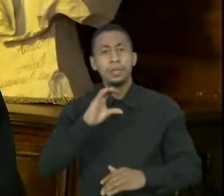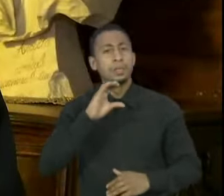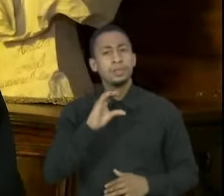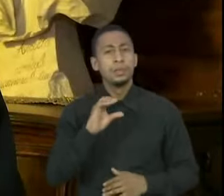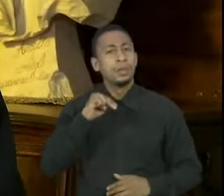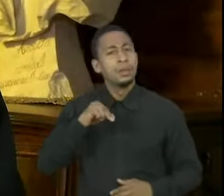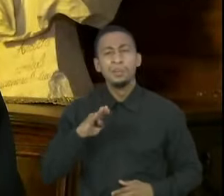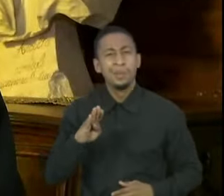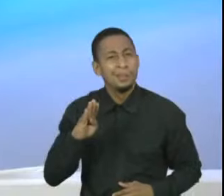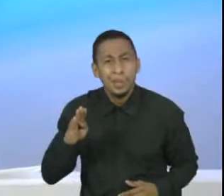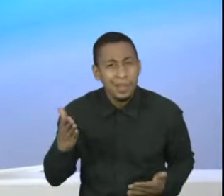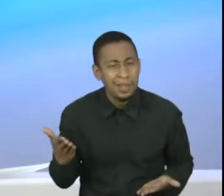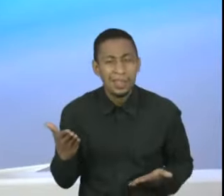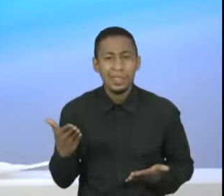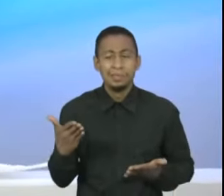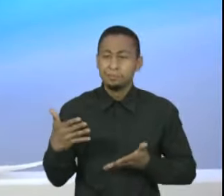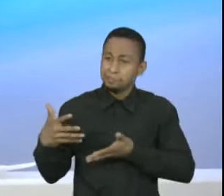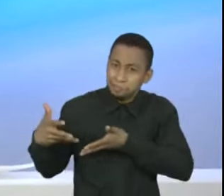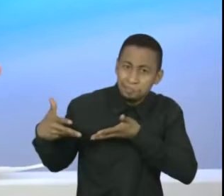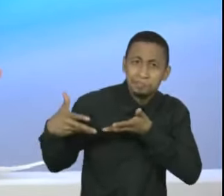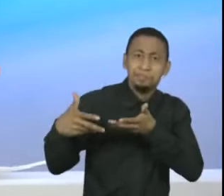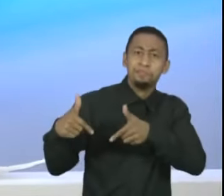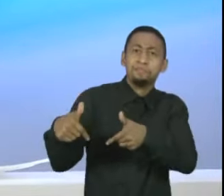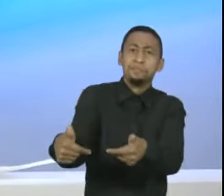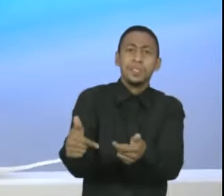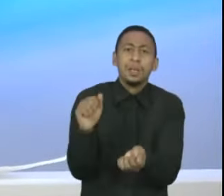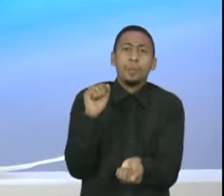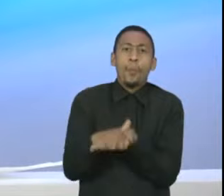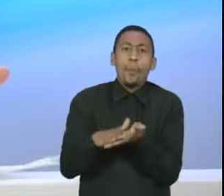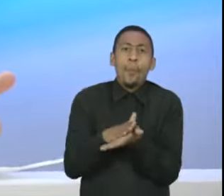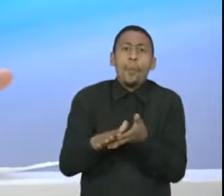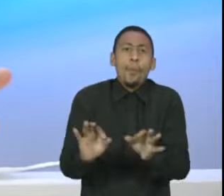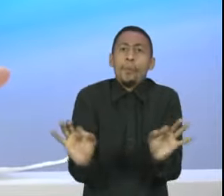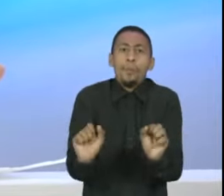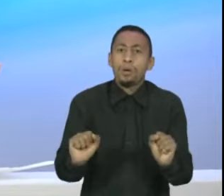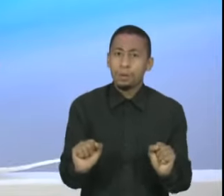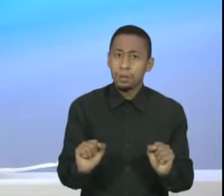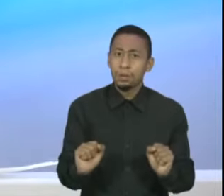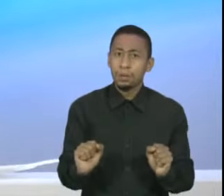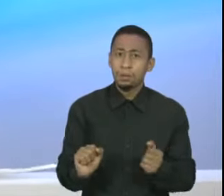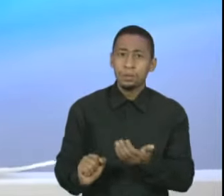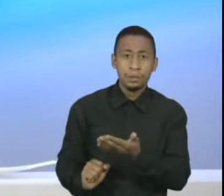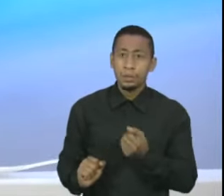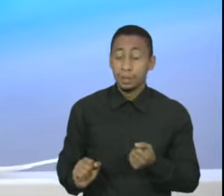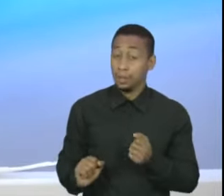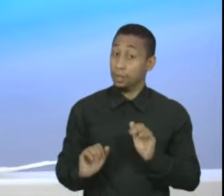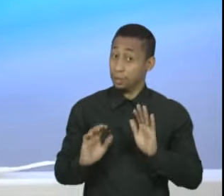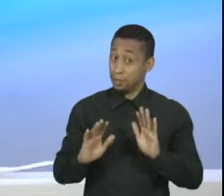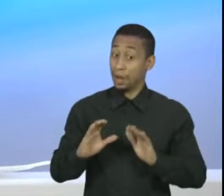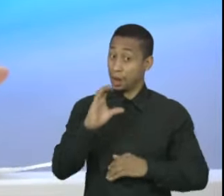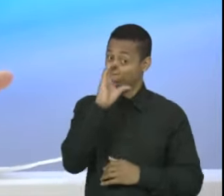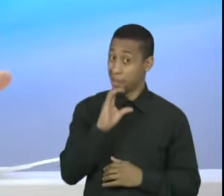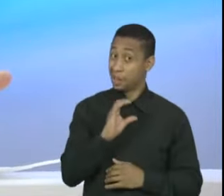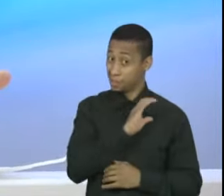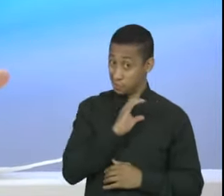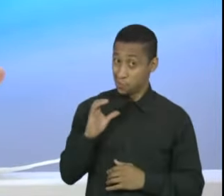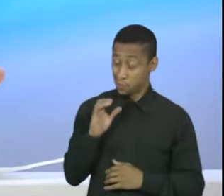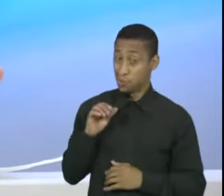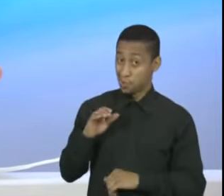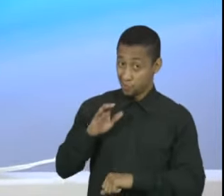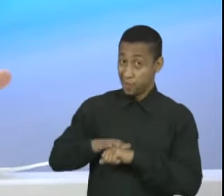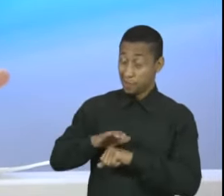também não se pronuncia Eu imagino que os católicos Não esperem que a CNBB faça uma